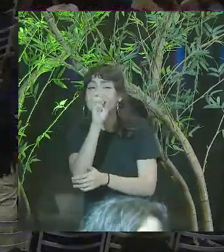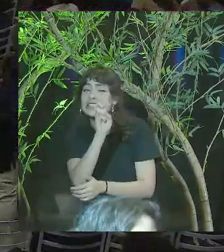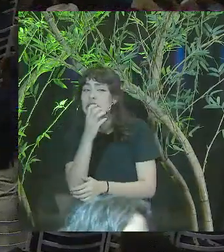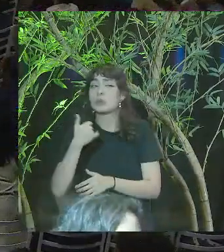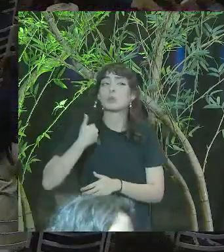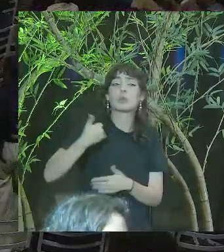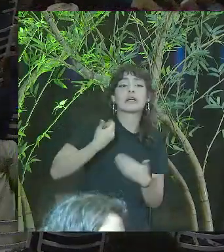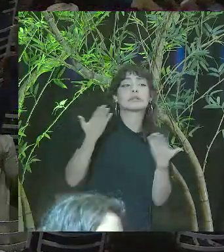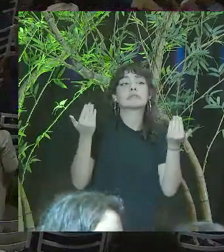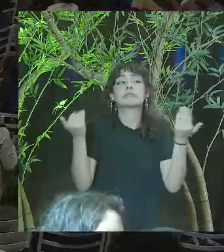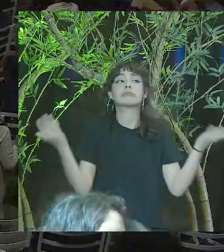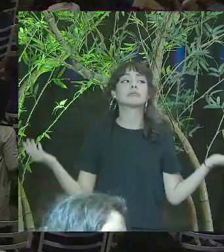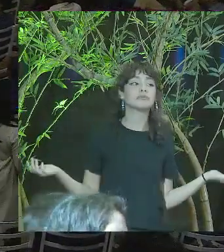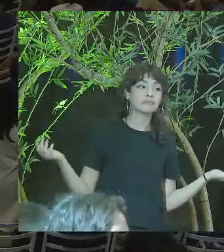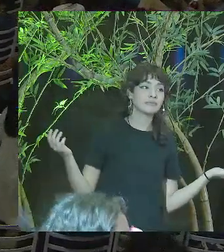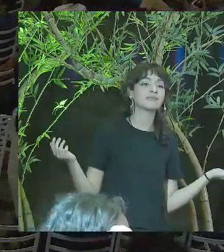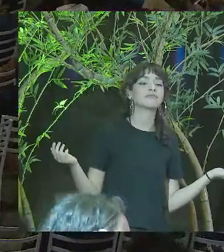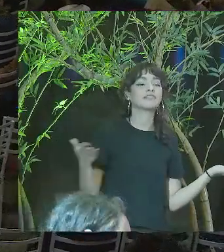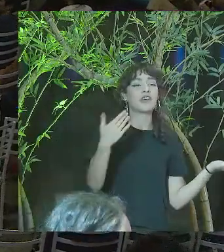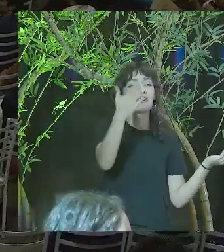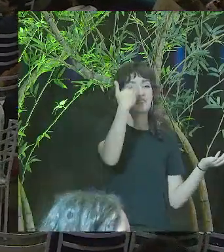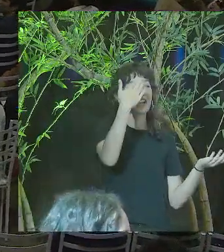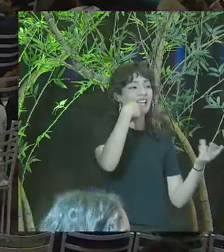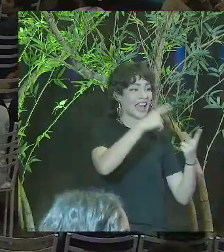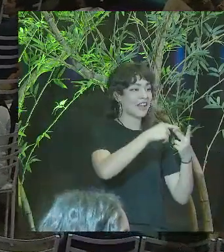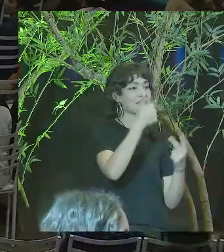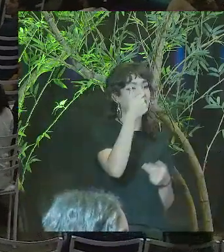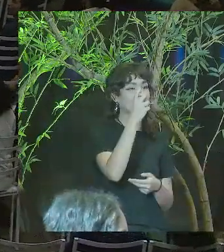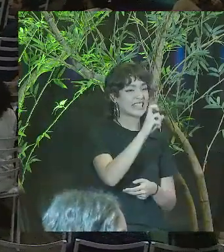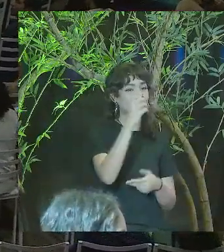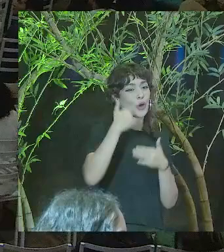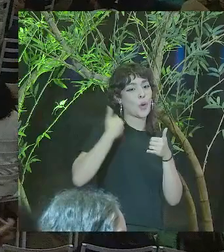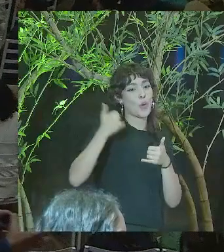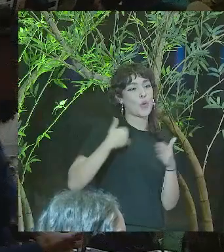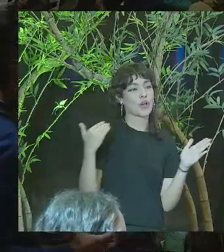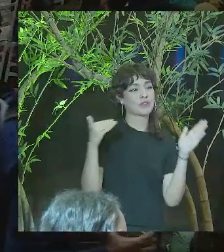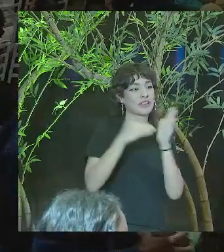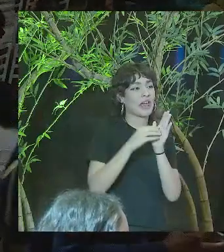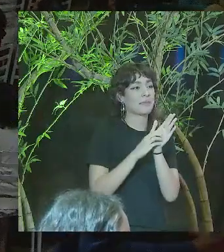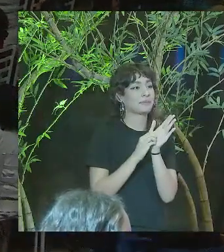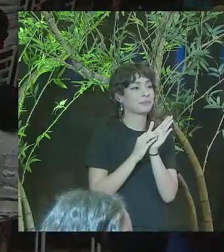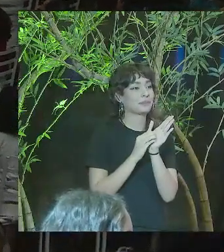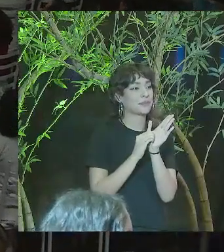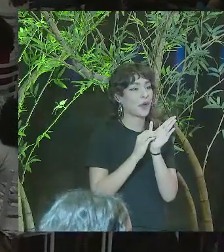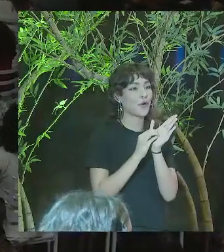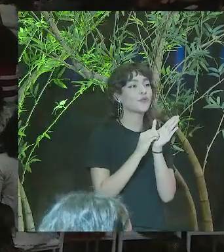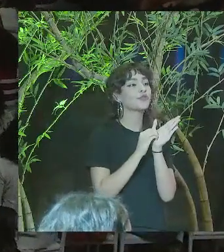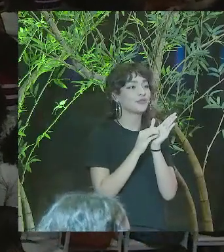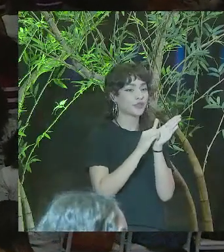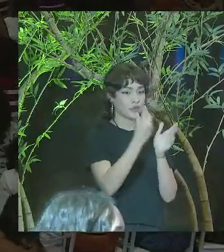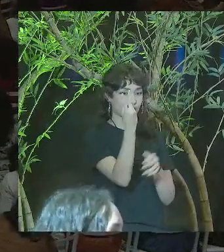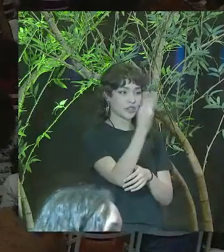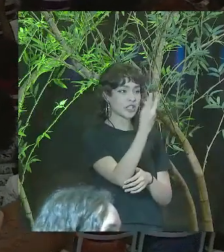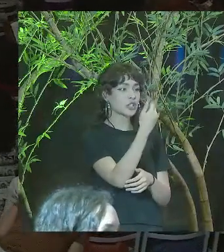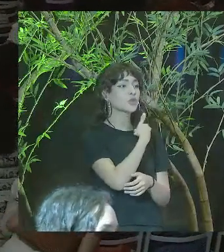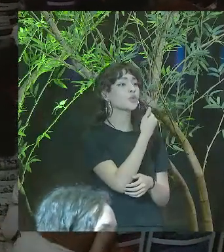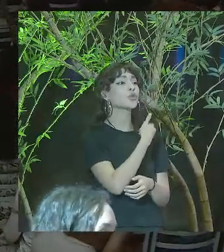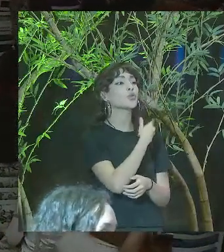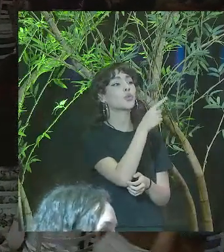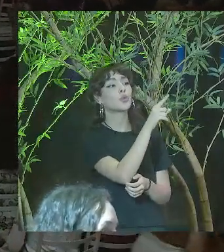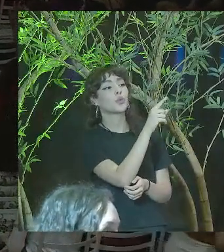anos? Dá um pulinho. Vem aqui para frente. Vocês duas, qual que é a idade de uma e de